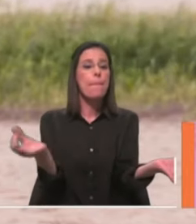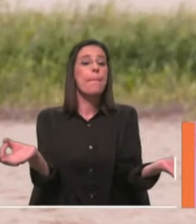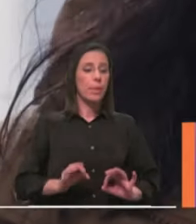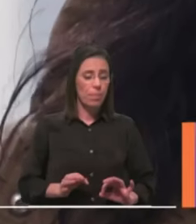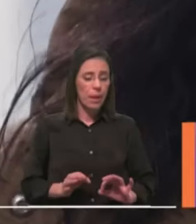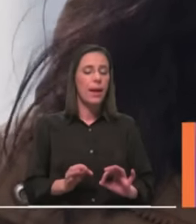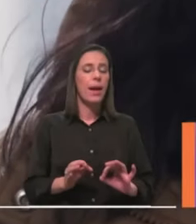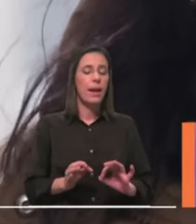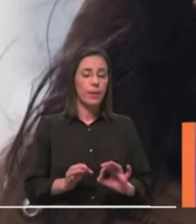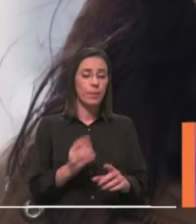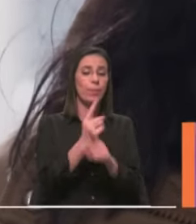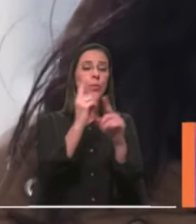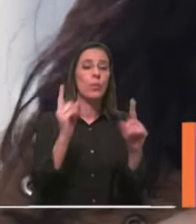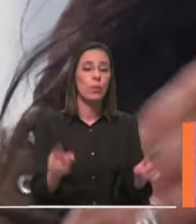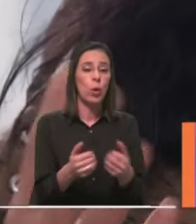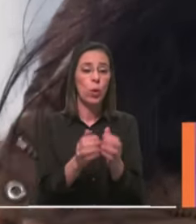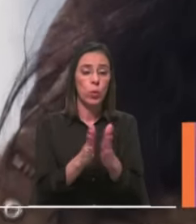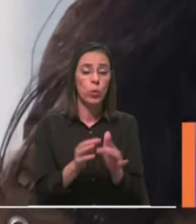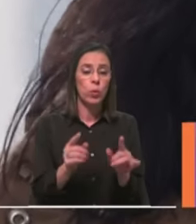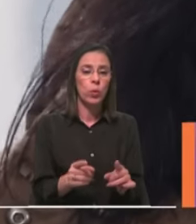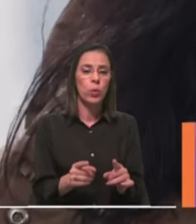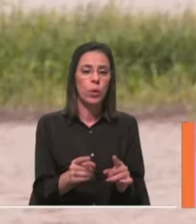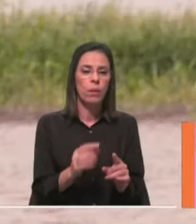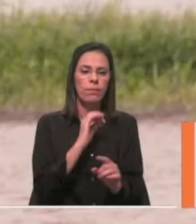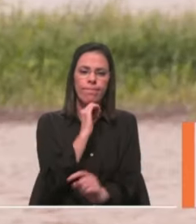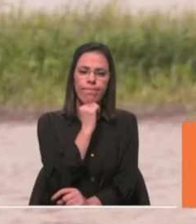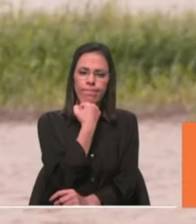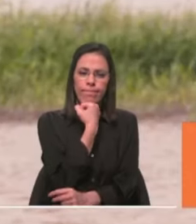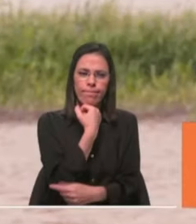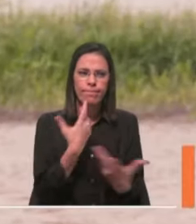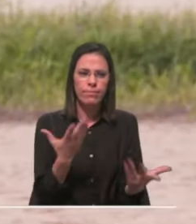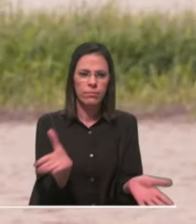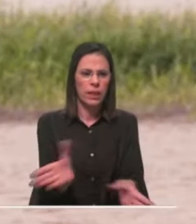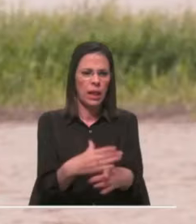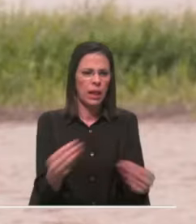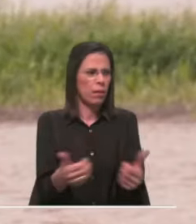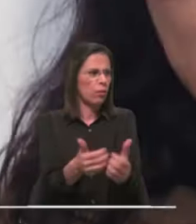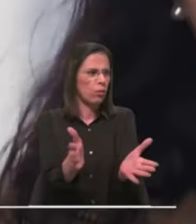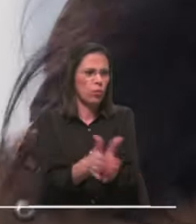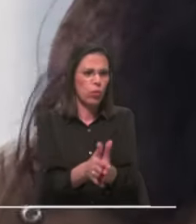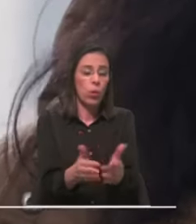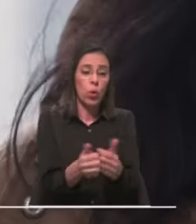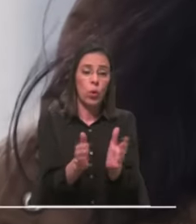para. Porque tudo isto depois é tudo muito misterioso, desaparece tudo.